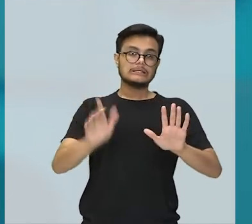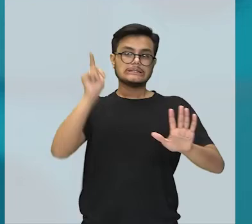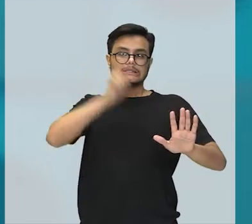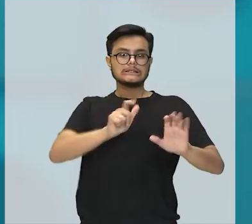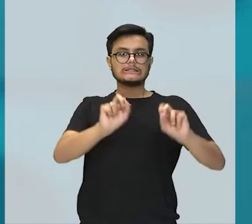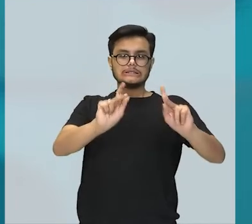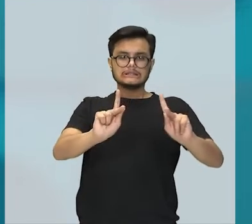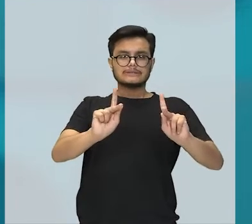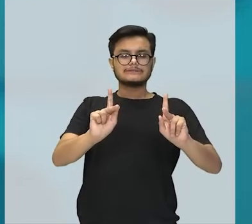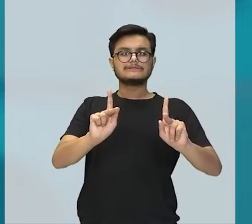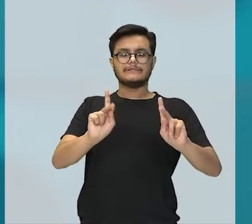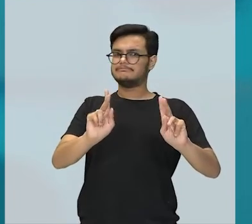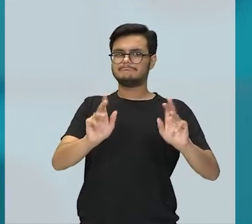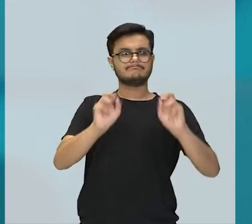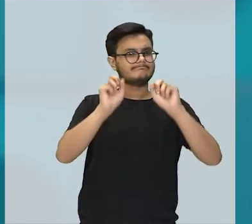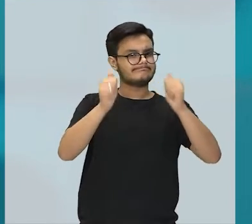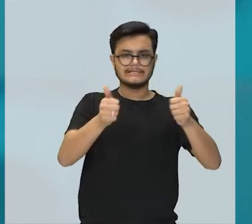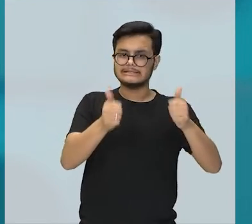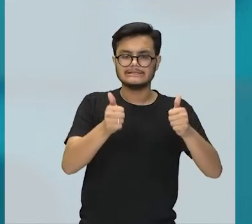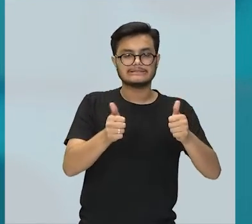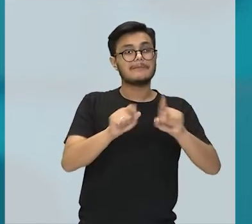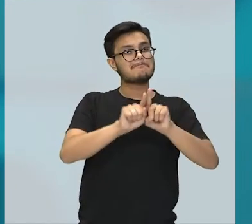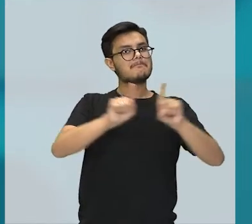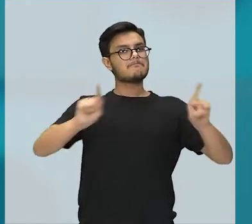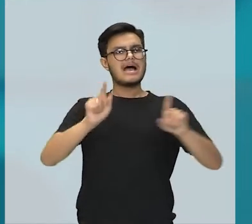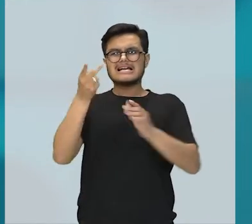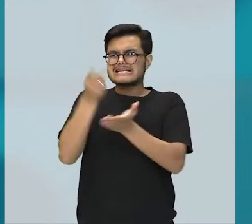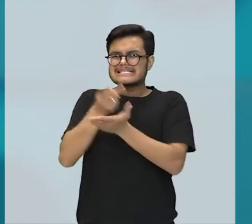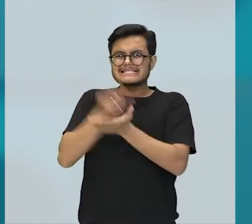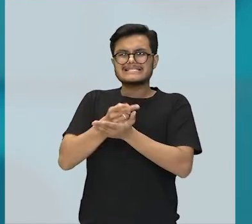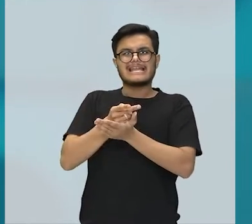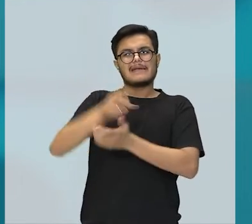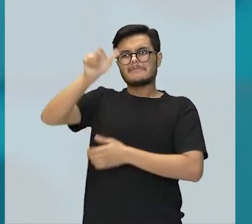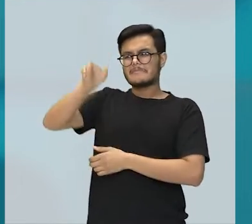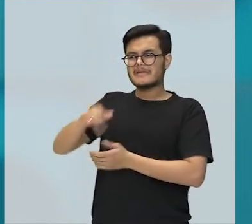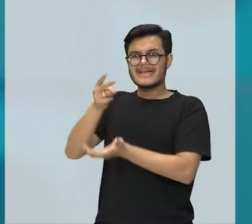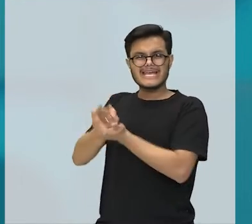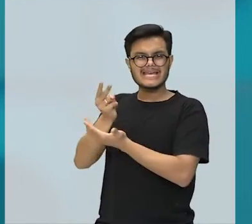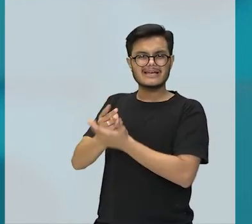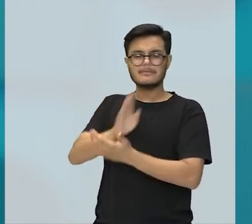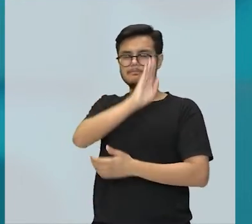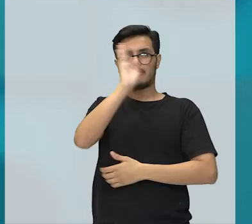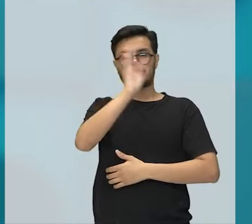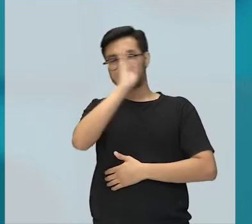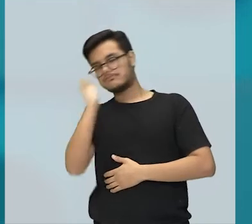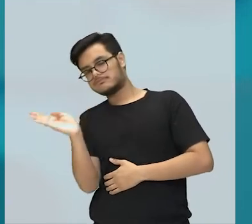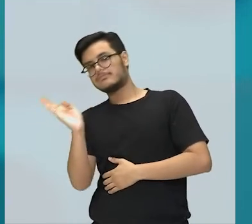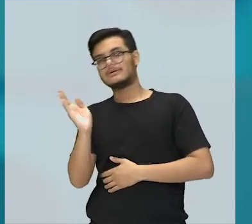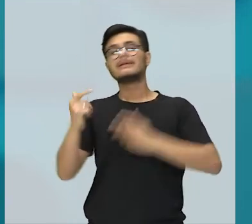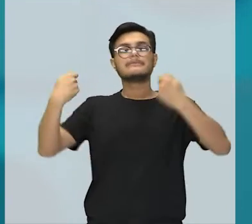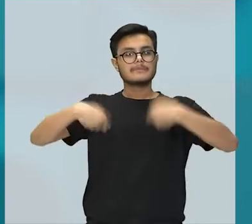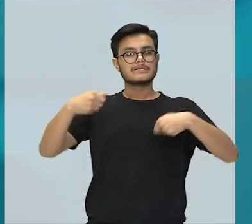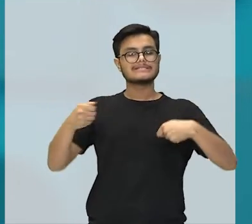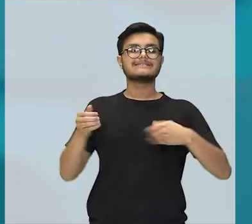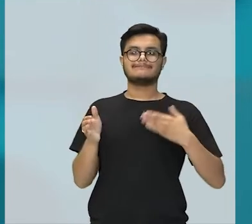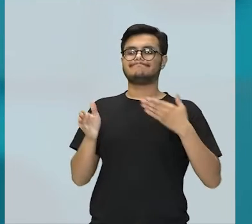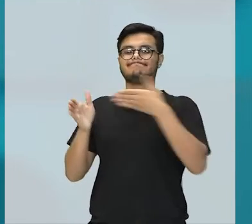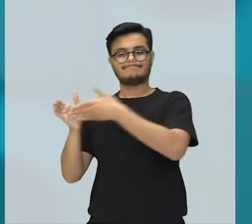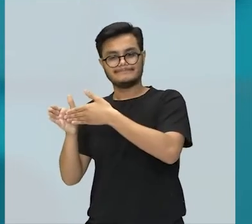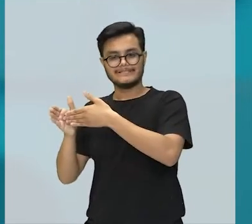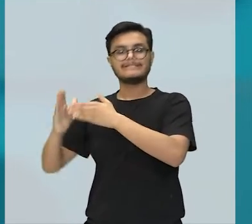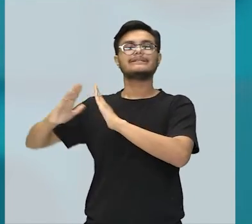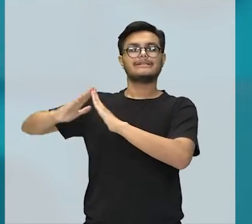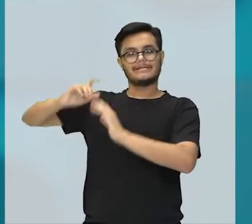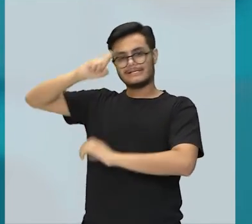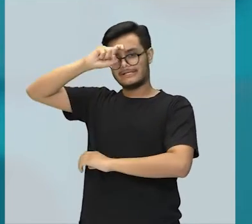conseguiu contornar, ok. Mas se a pessoa tiver desmaios, né, um atrás do outro, o que você tem que fazer?